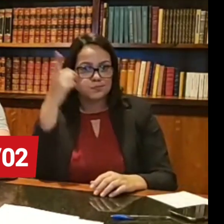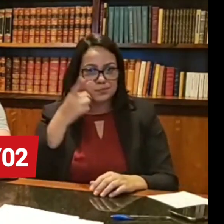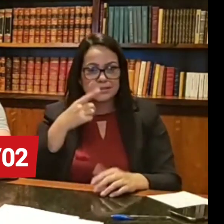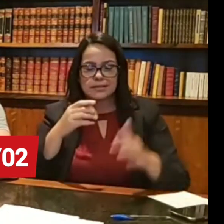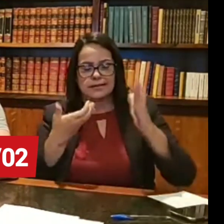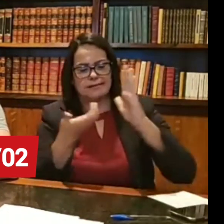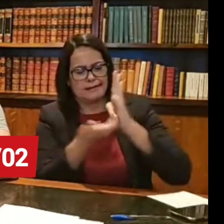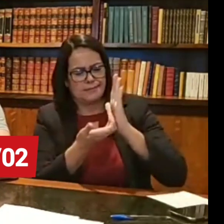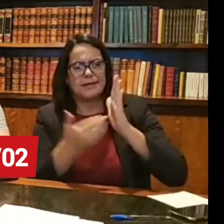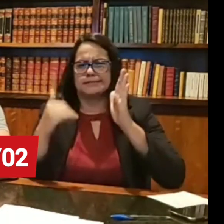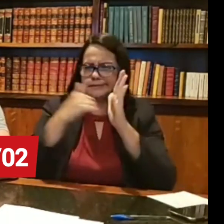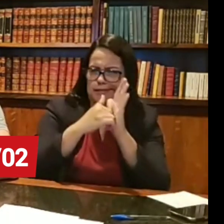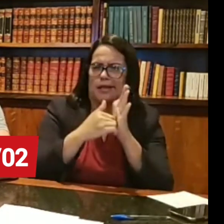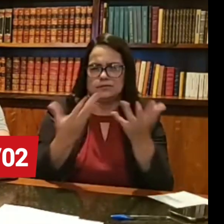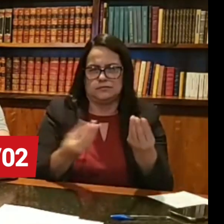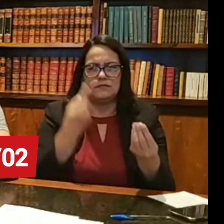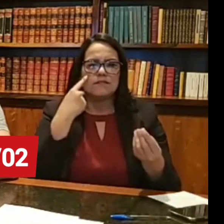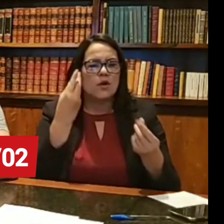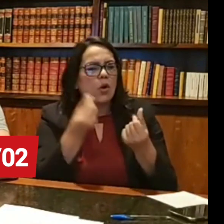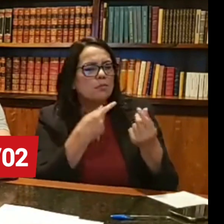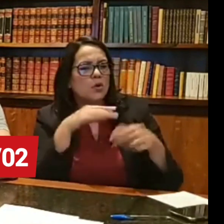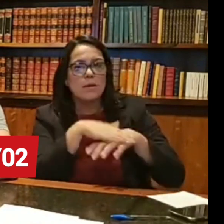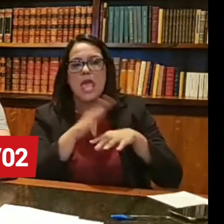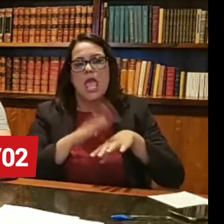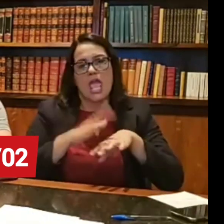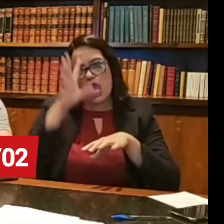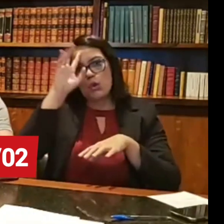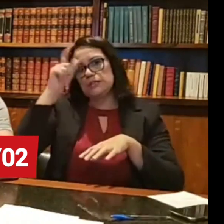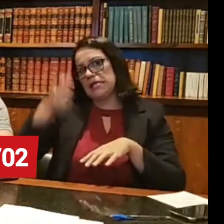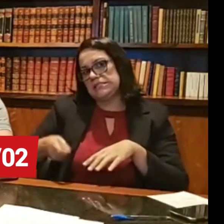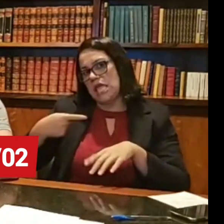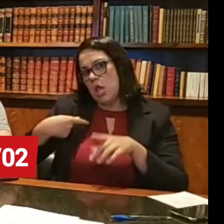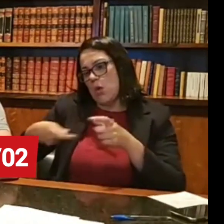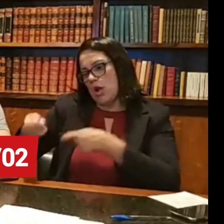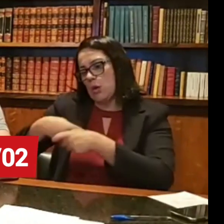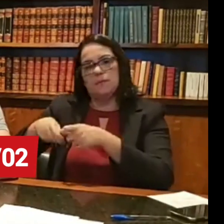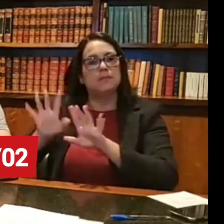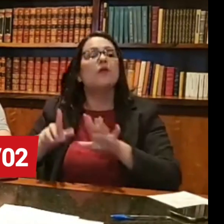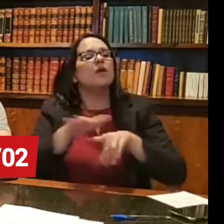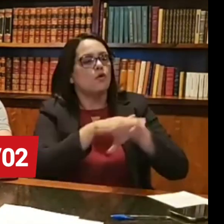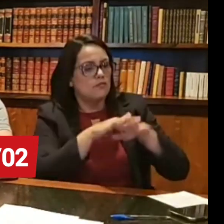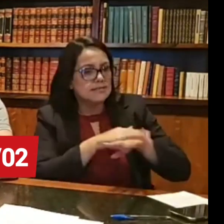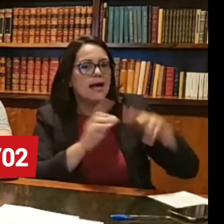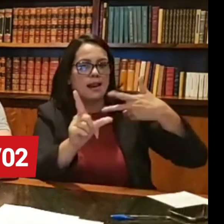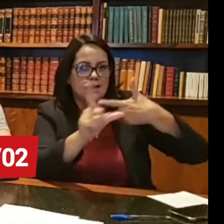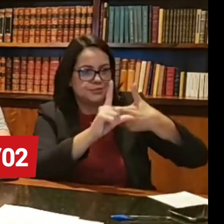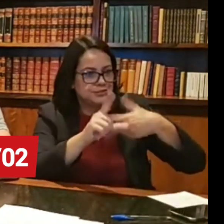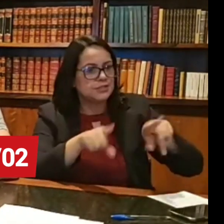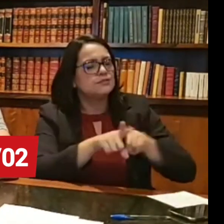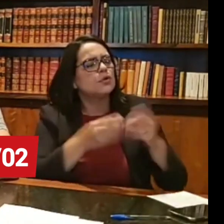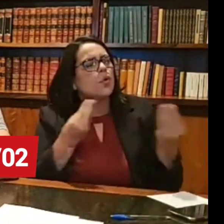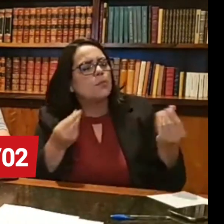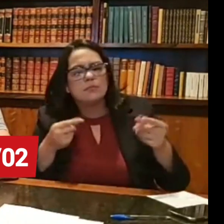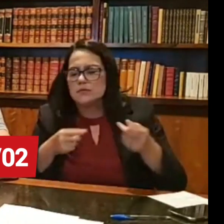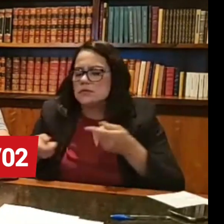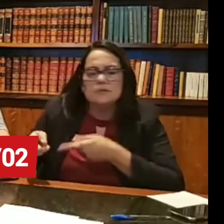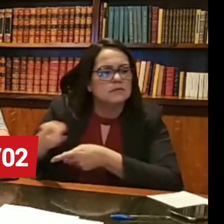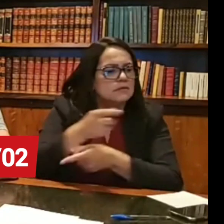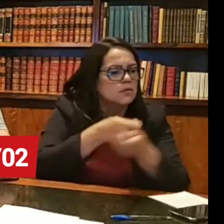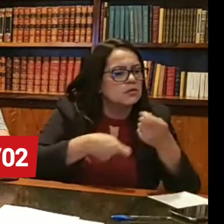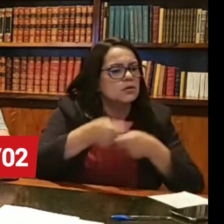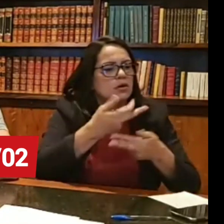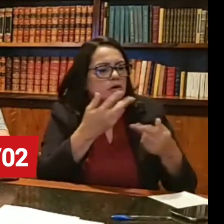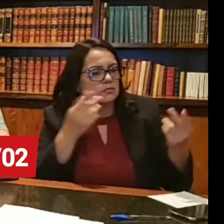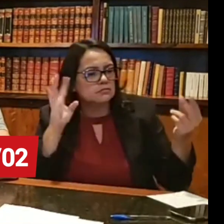do que nós acertarmos, né, que vai ser em conjunto, não vai ser só eu, a equipe econômica, vai ser junto com o Legislativo também, na ponta da linha, aquilo